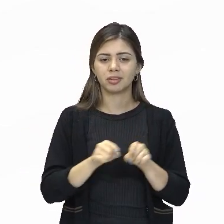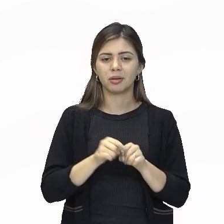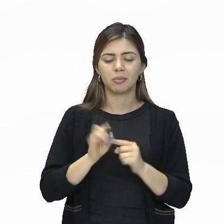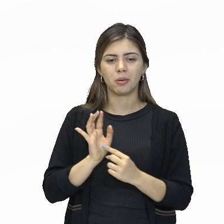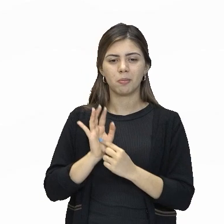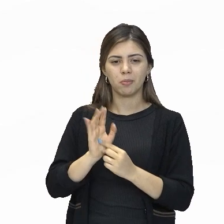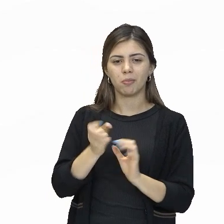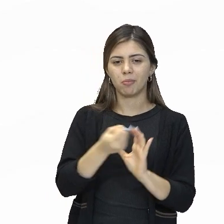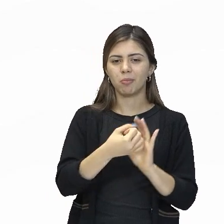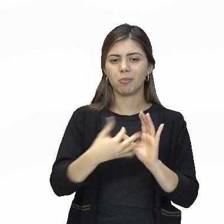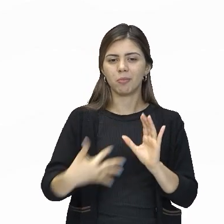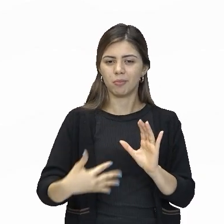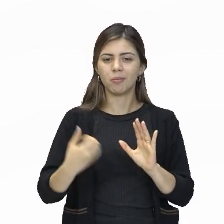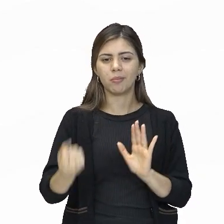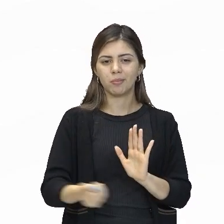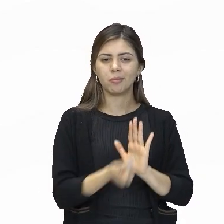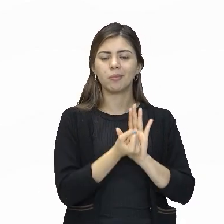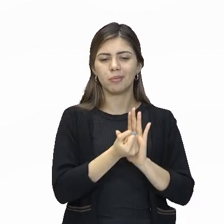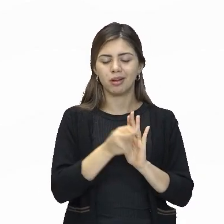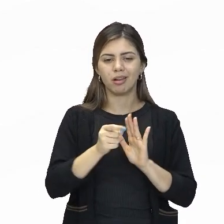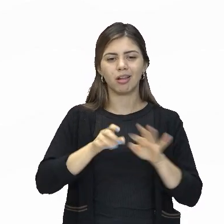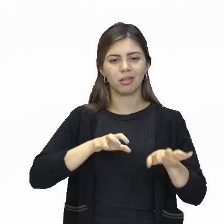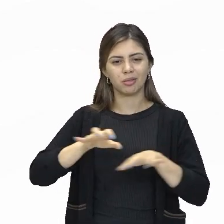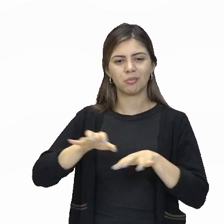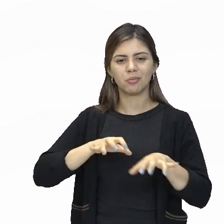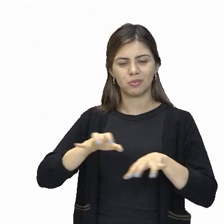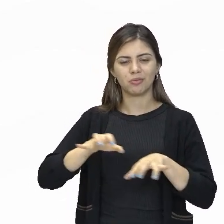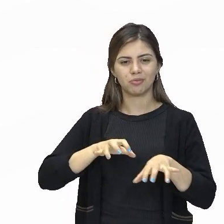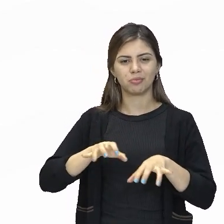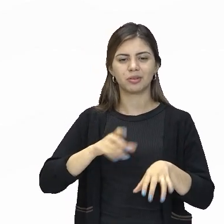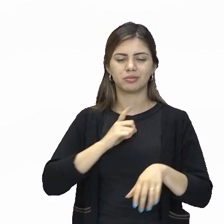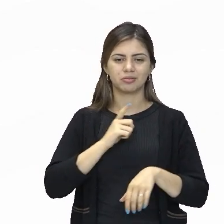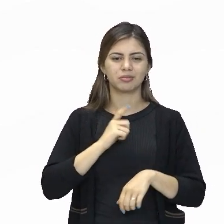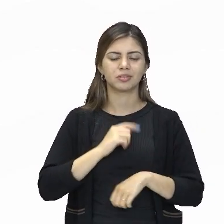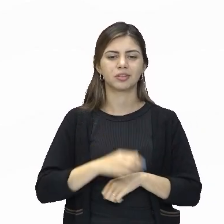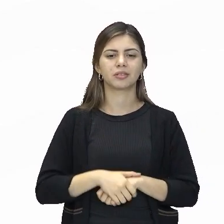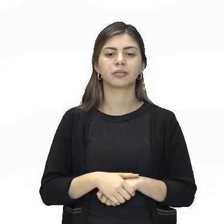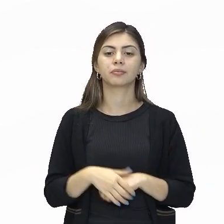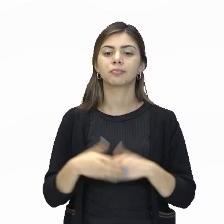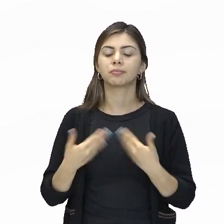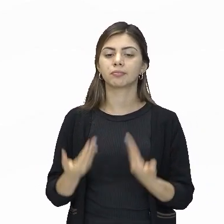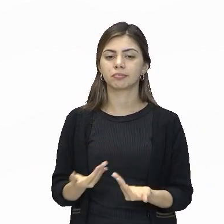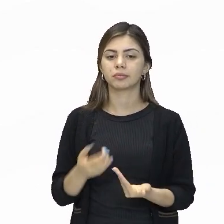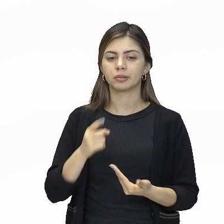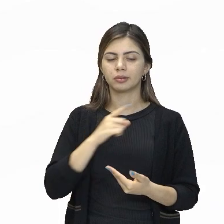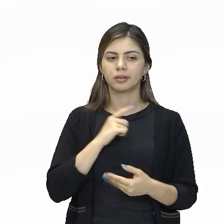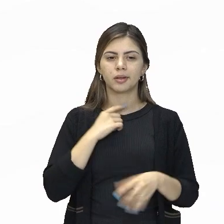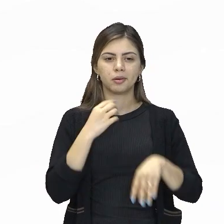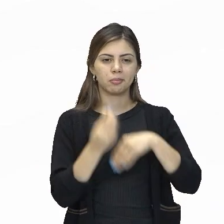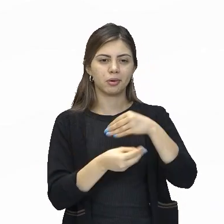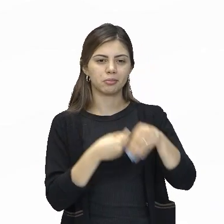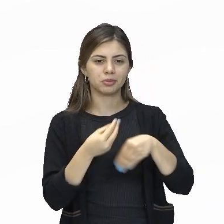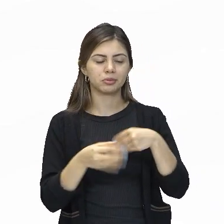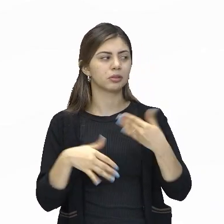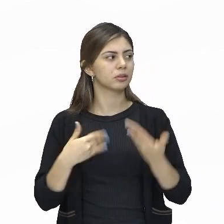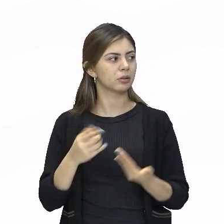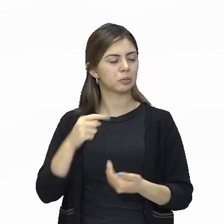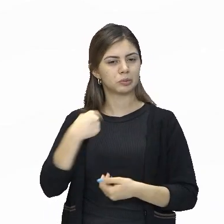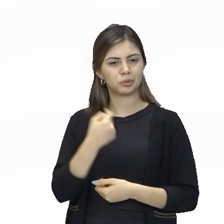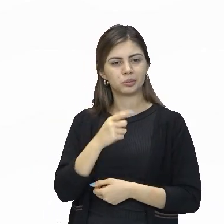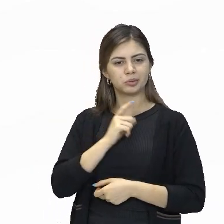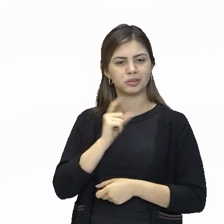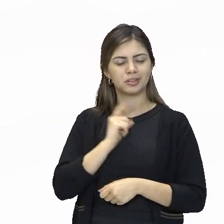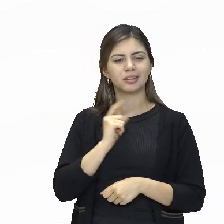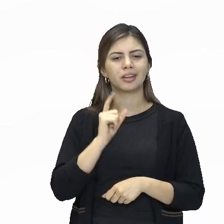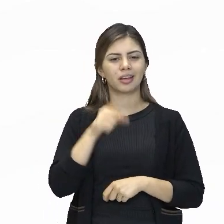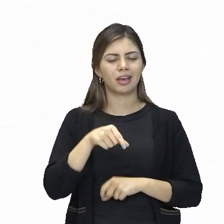características marcantes do movimento simbolista. Tá? Então vejam aí a mistura, por isso que a gente está trabalhando o pré-modernismo, porque